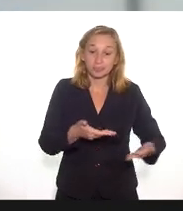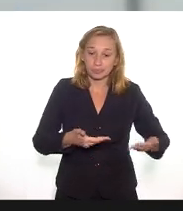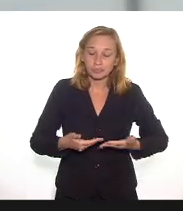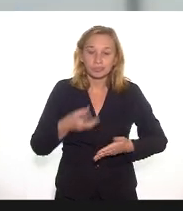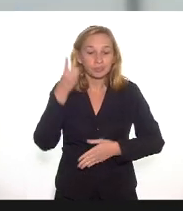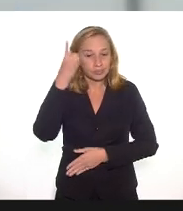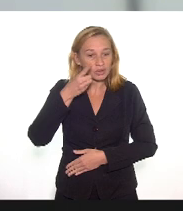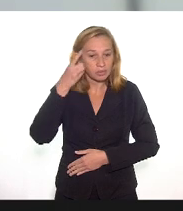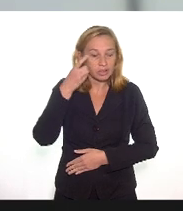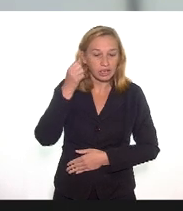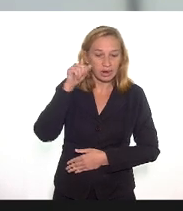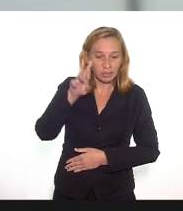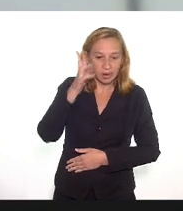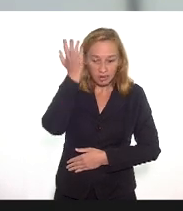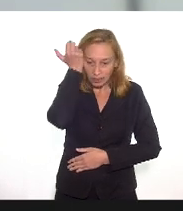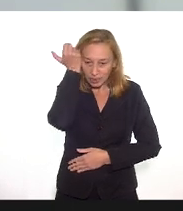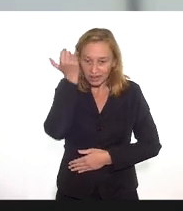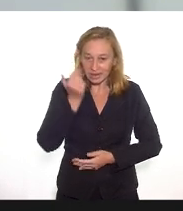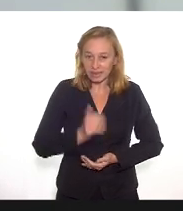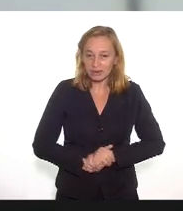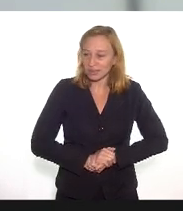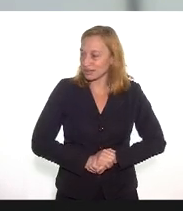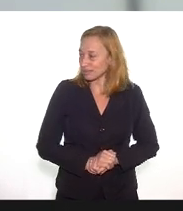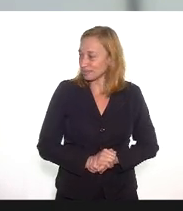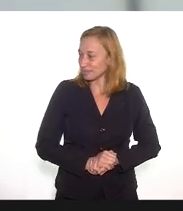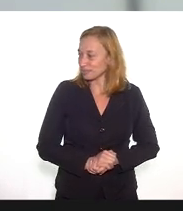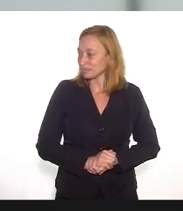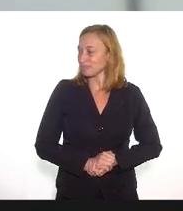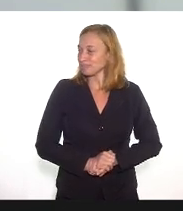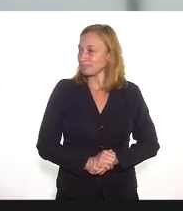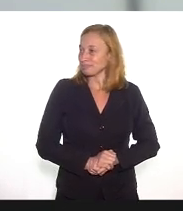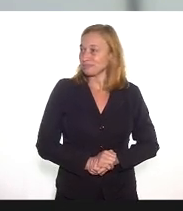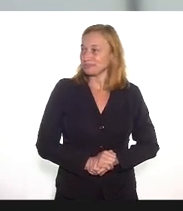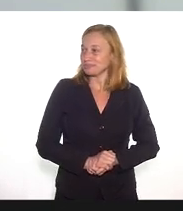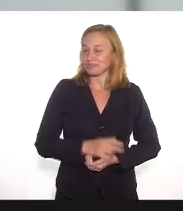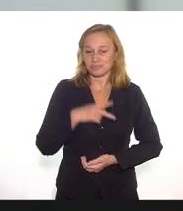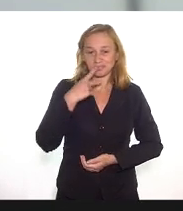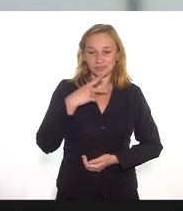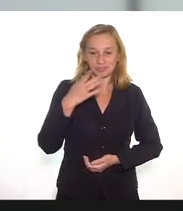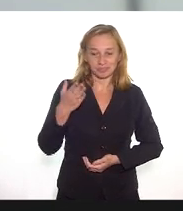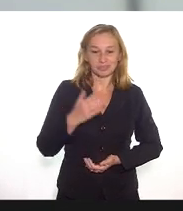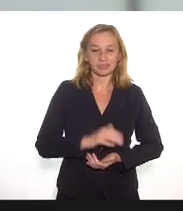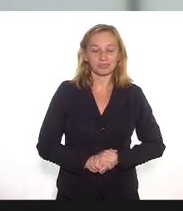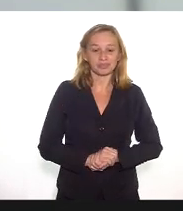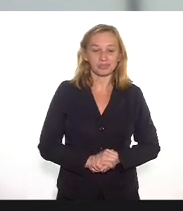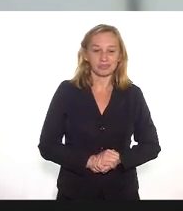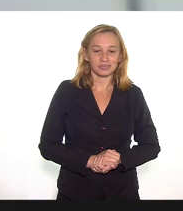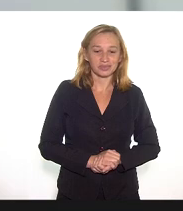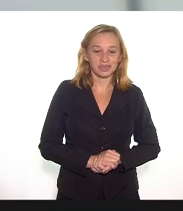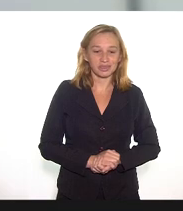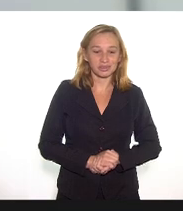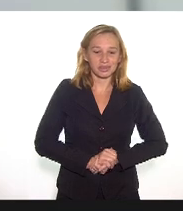o deputado Eliomar Coelho para fazer a sua intervenção.